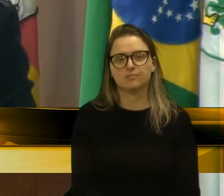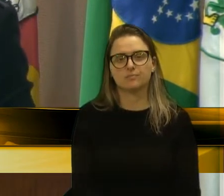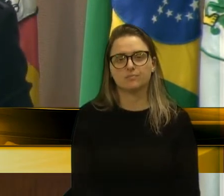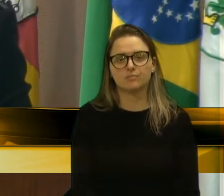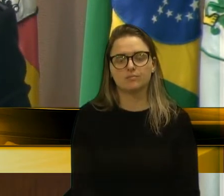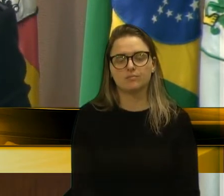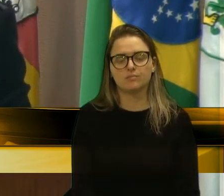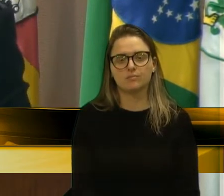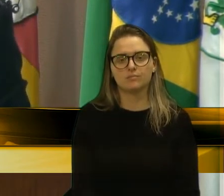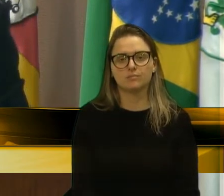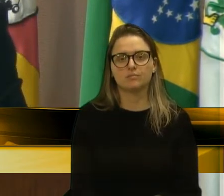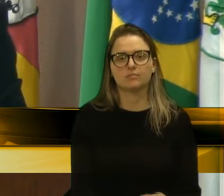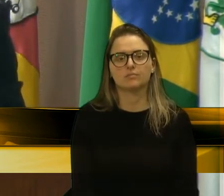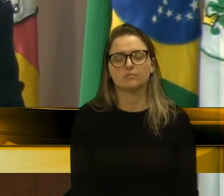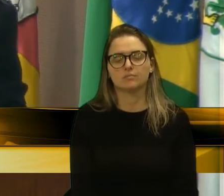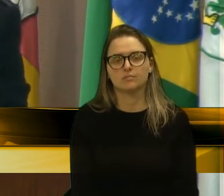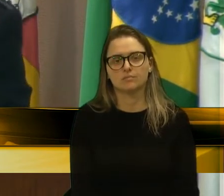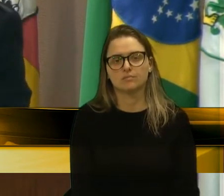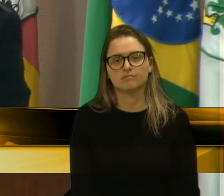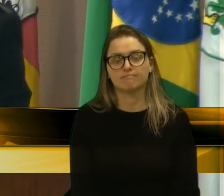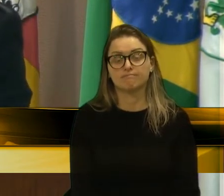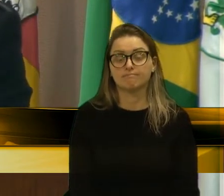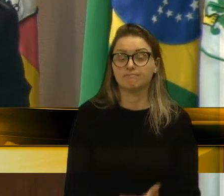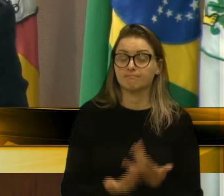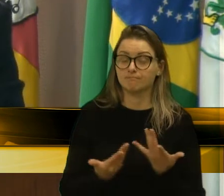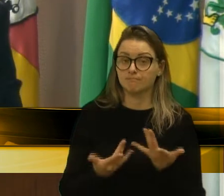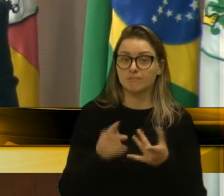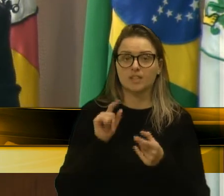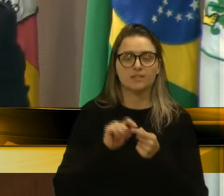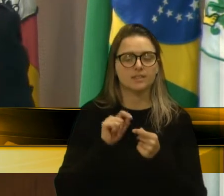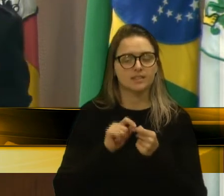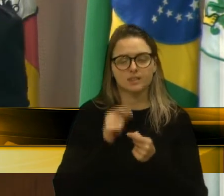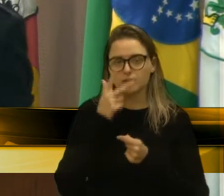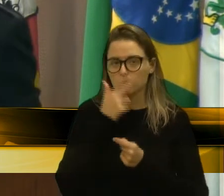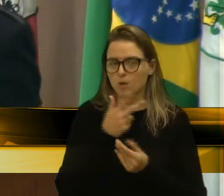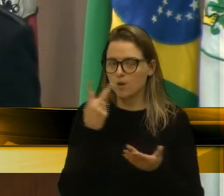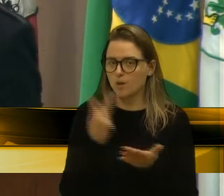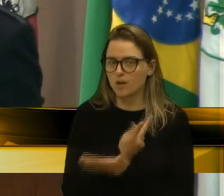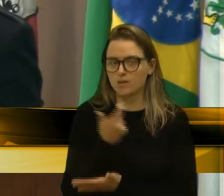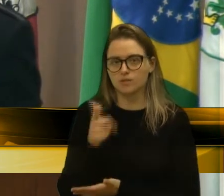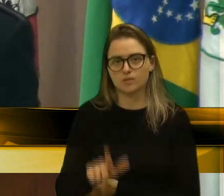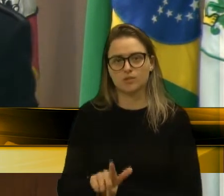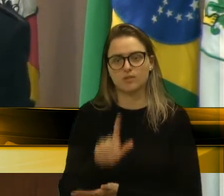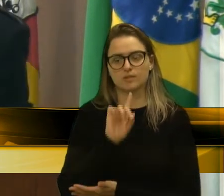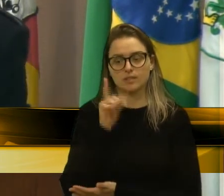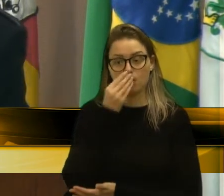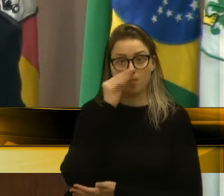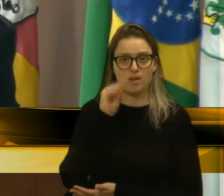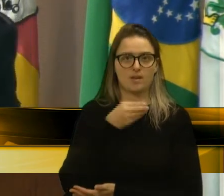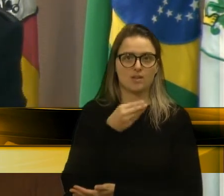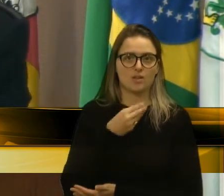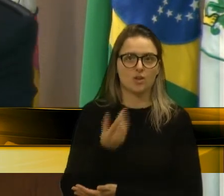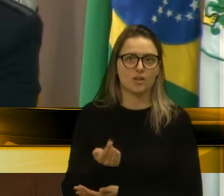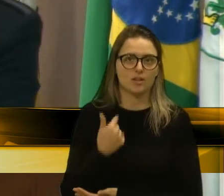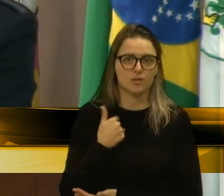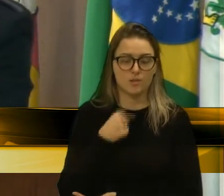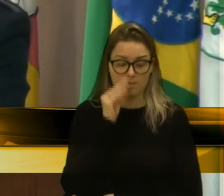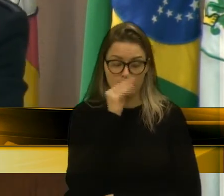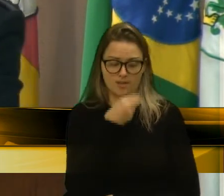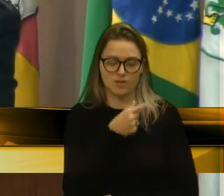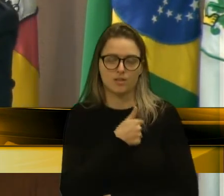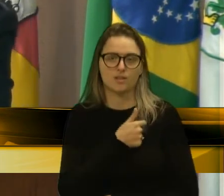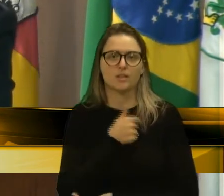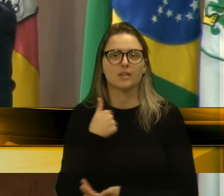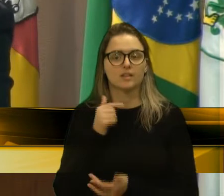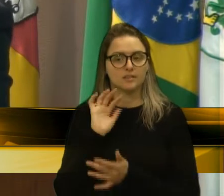né, que estão cometendo o mesmo erro, não estão me dando bola. Lá na frente a gente conversa,